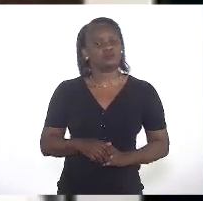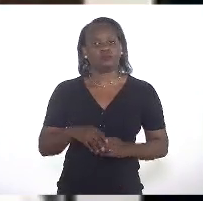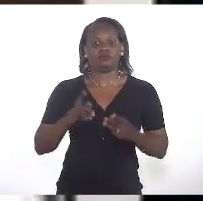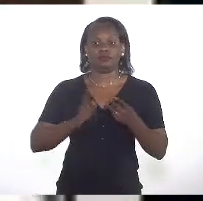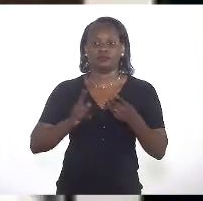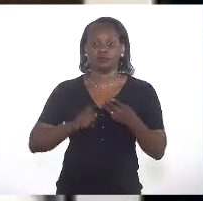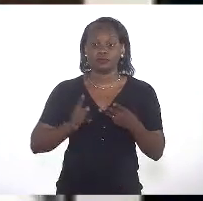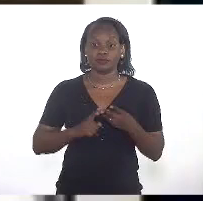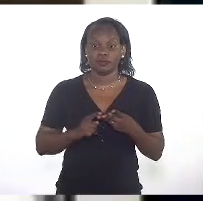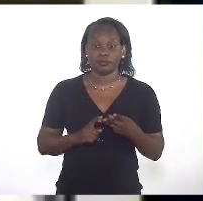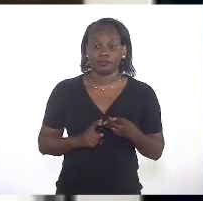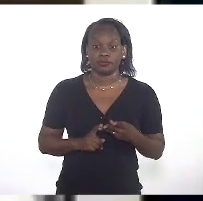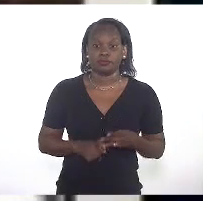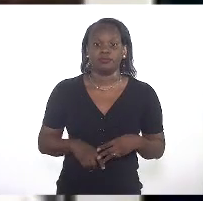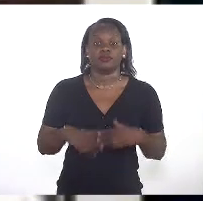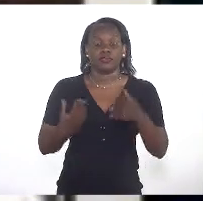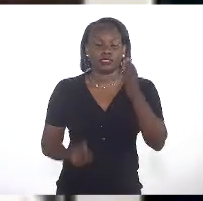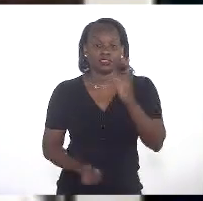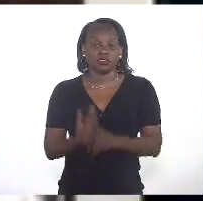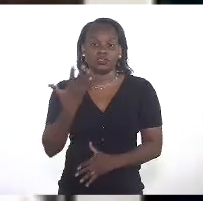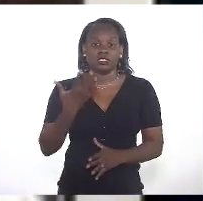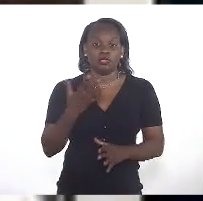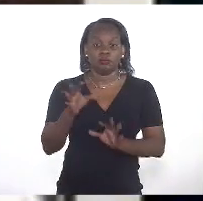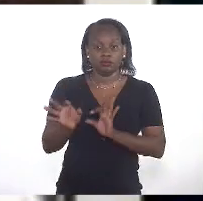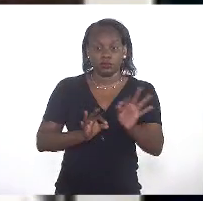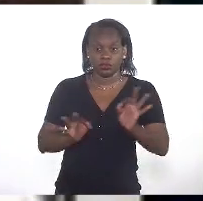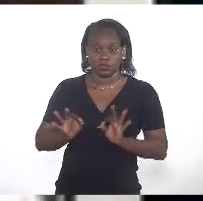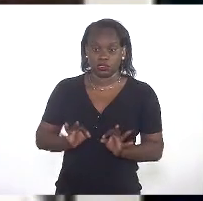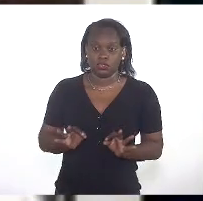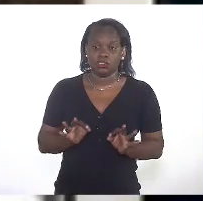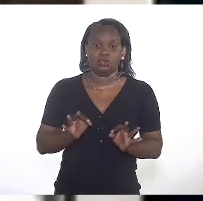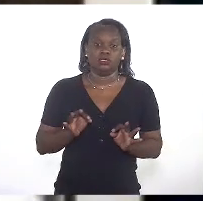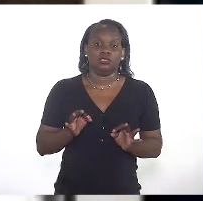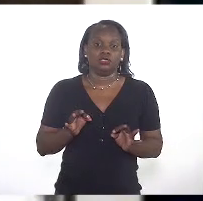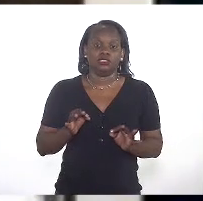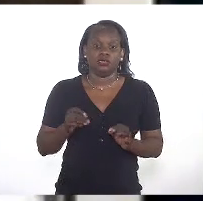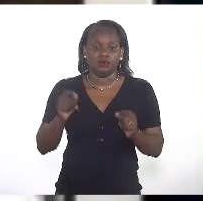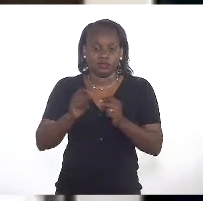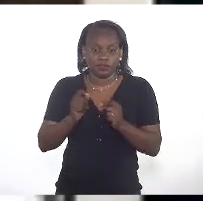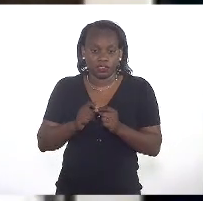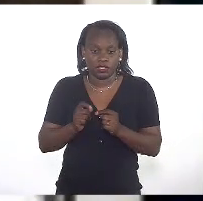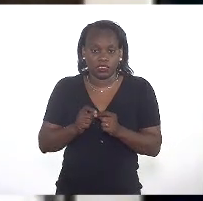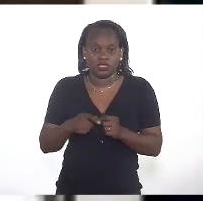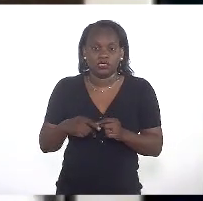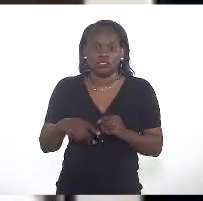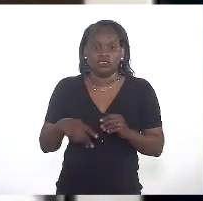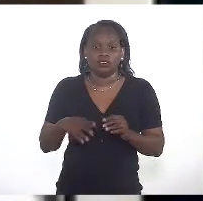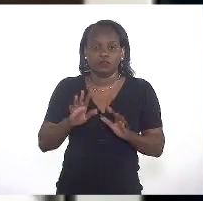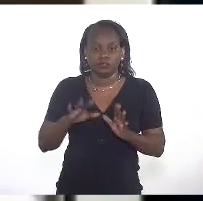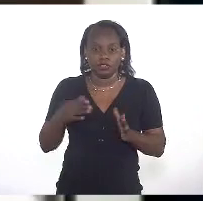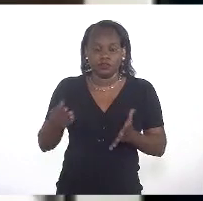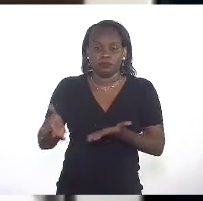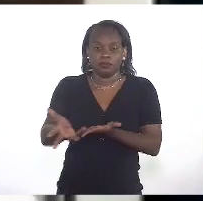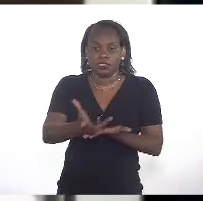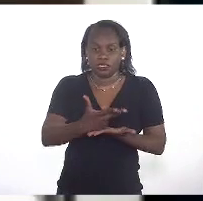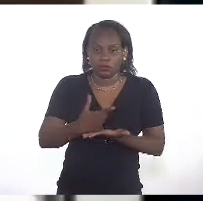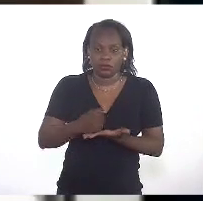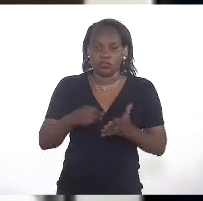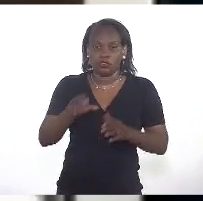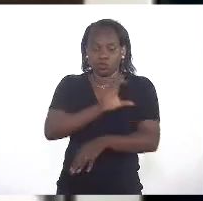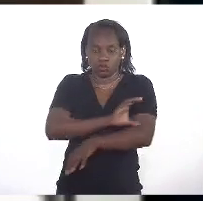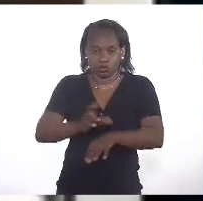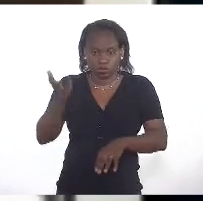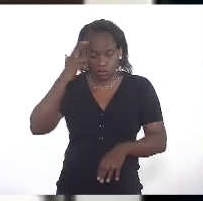Terceiro ponto, a criação de programas municipais voltados ao patrimônio cultural do